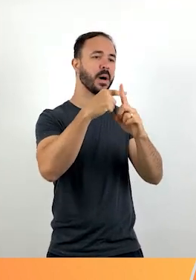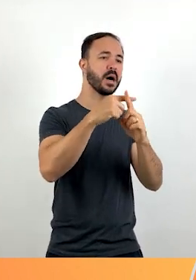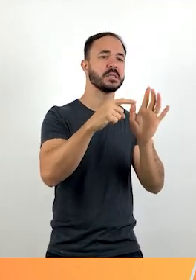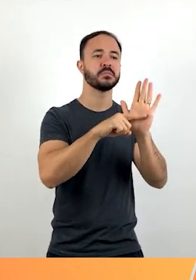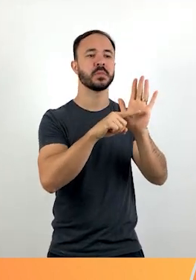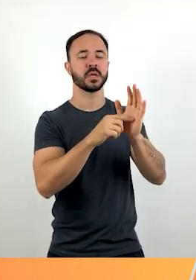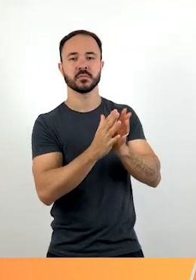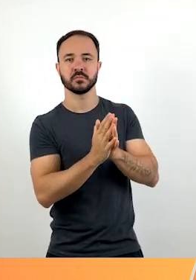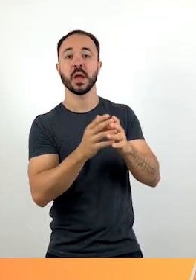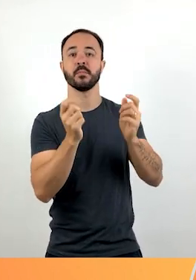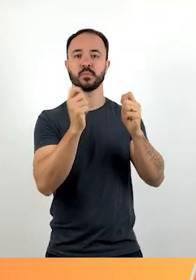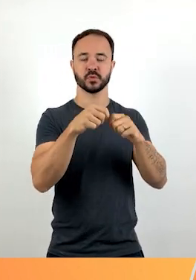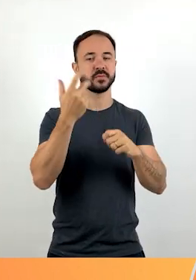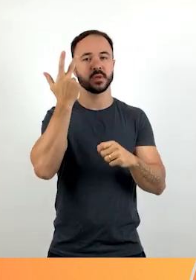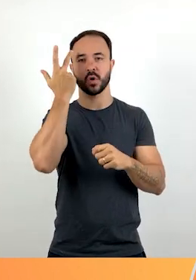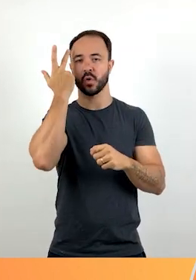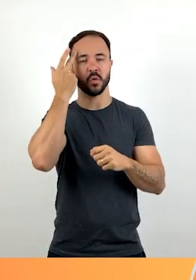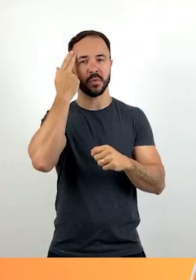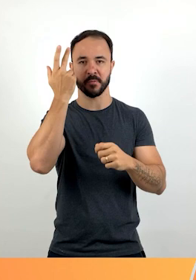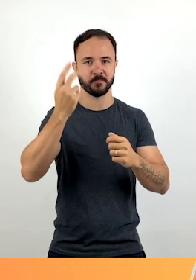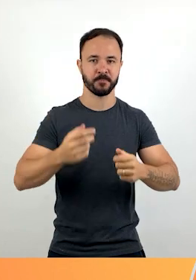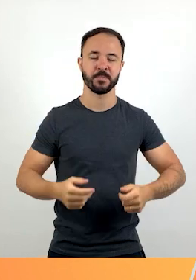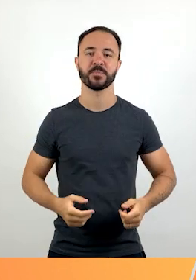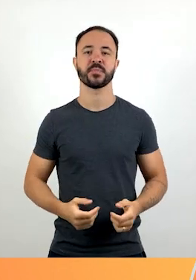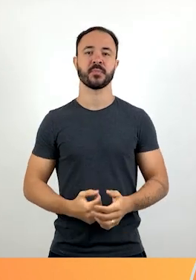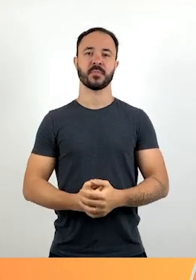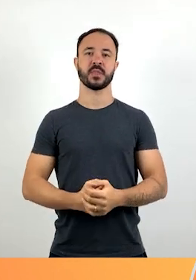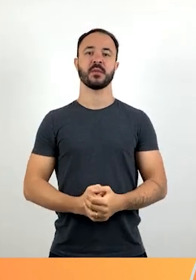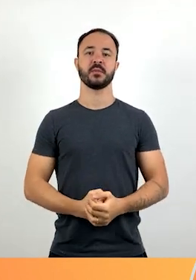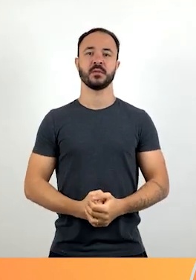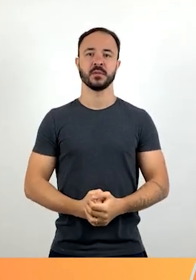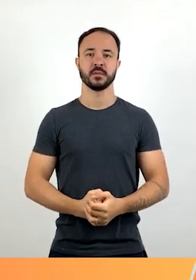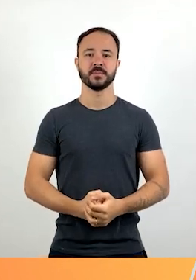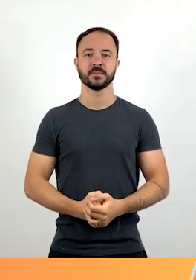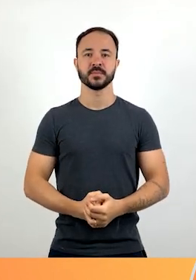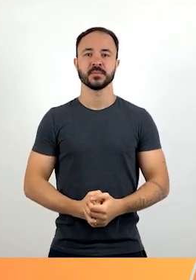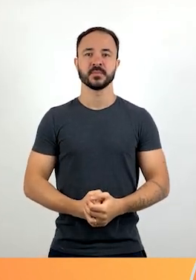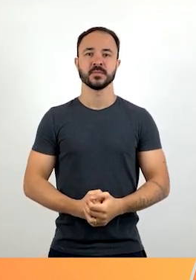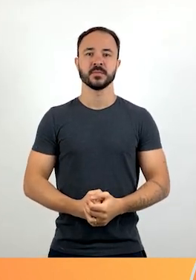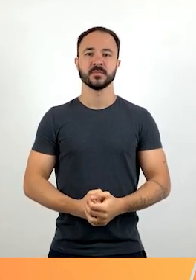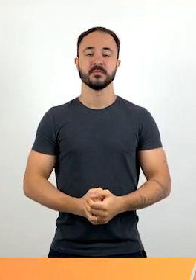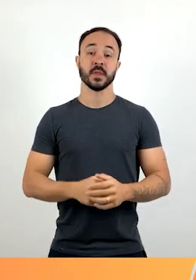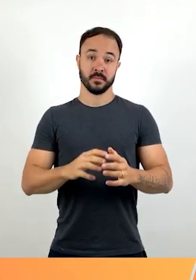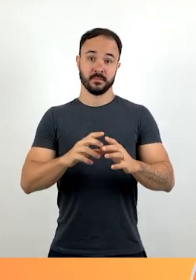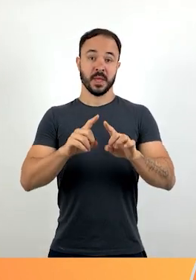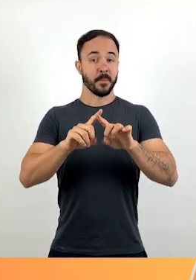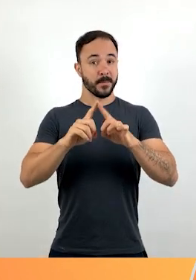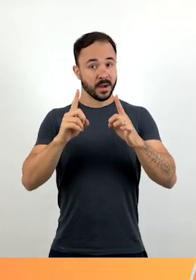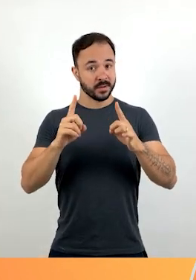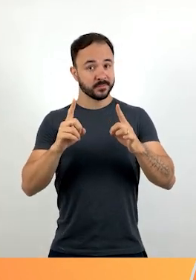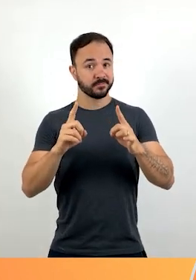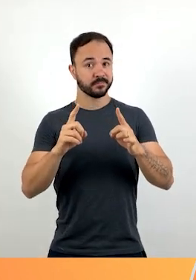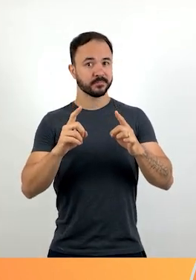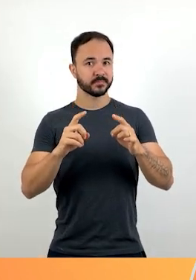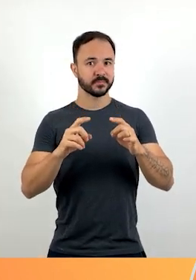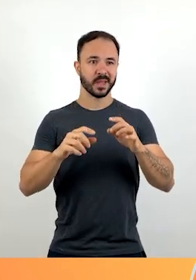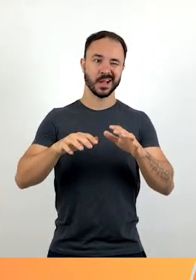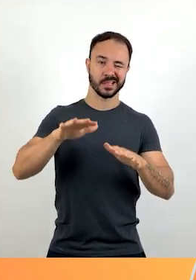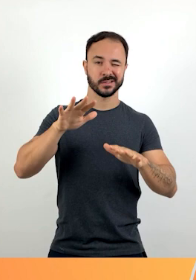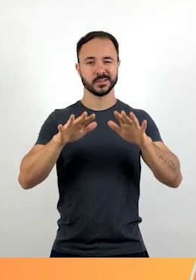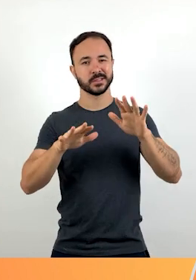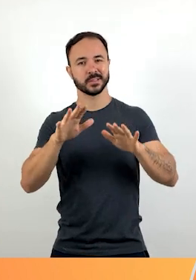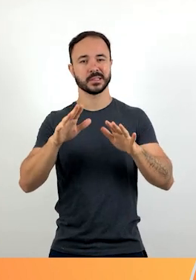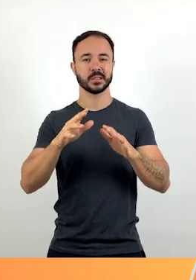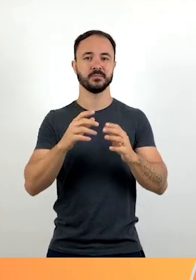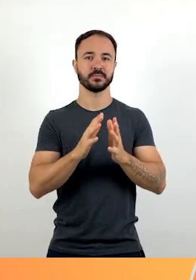Esse sinal pode aparecer até no 24, que vai representar a mesma coisa. Mas normalmente se representa